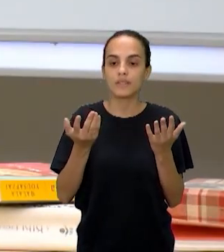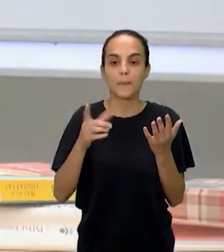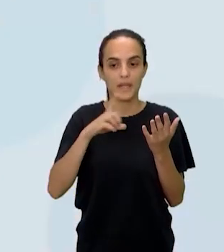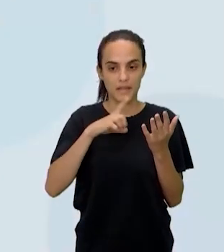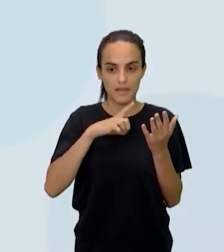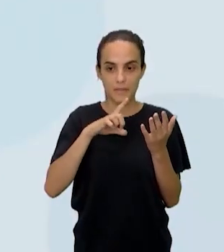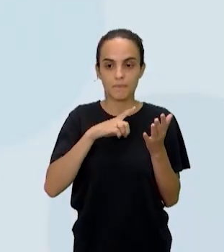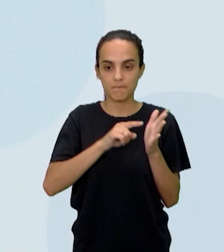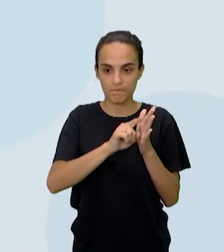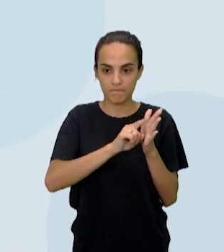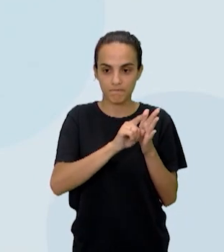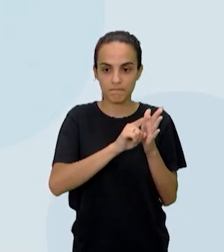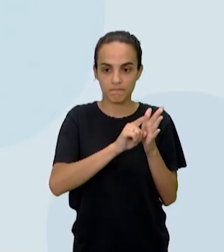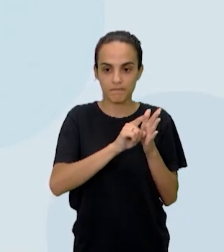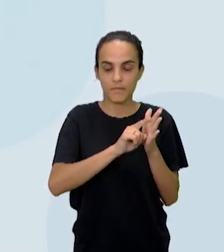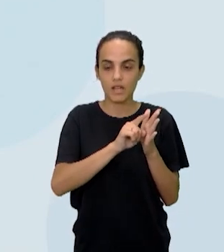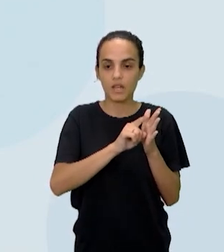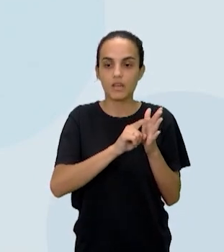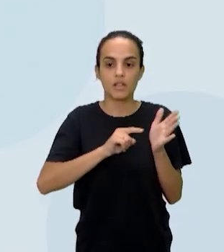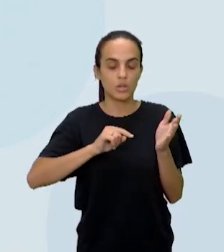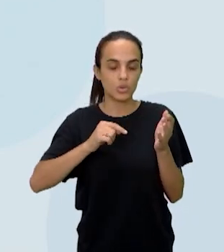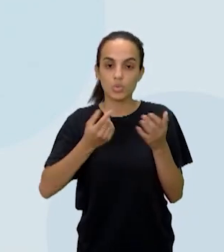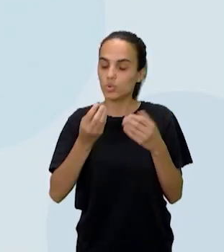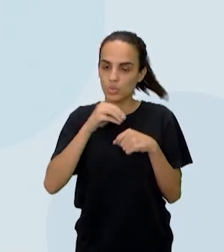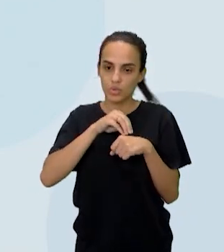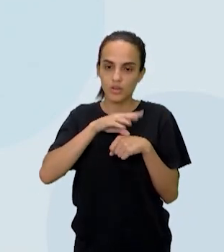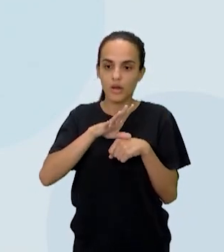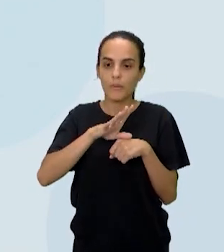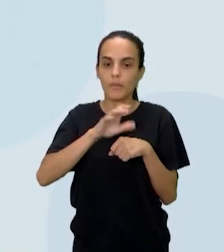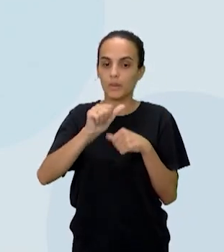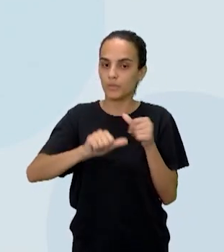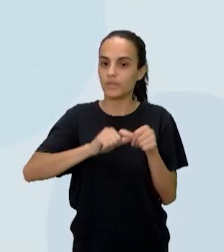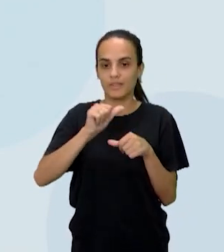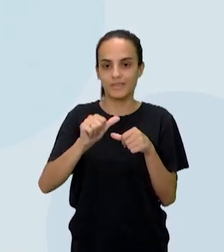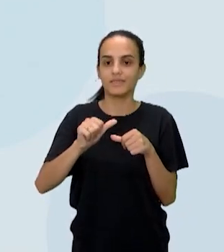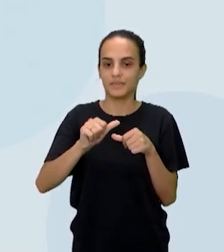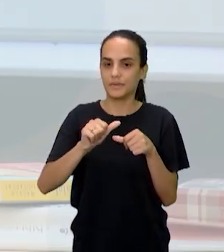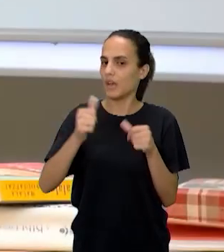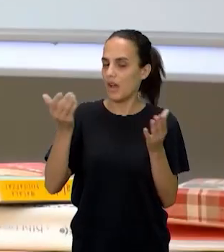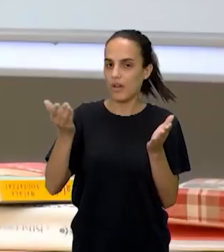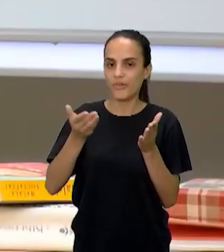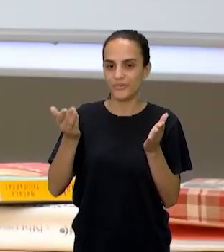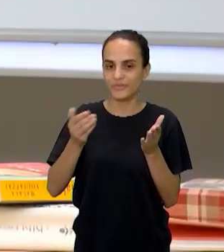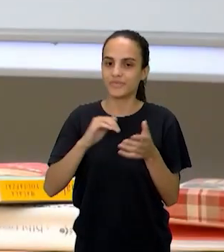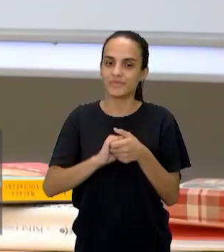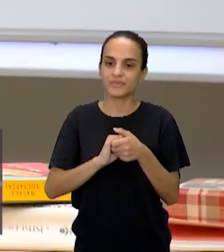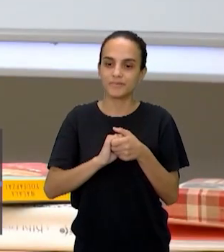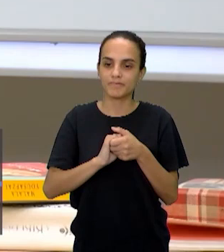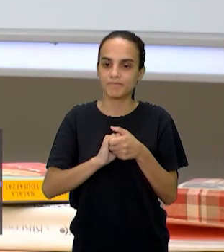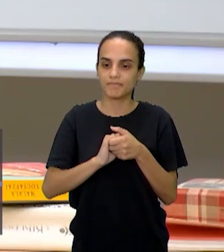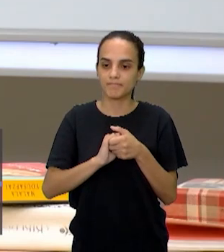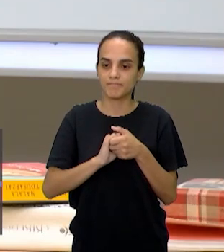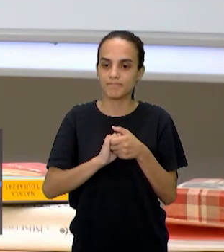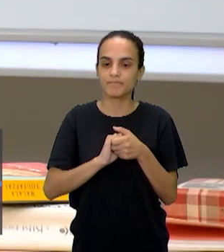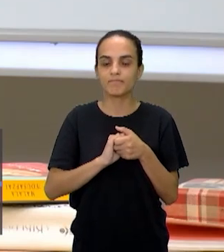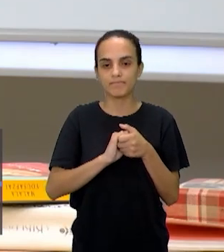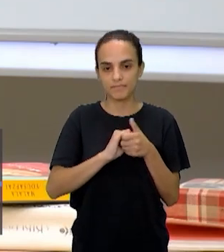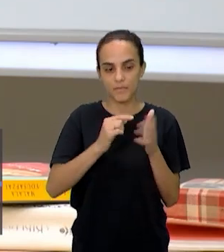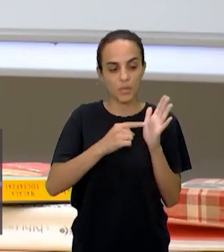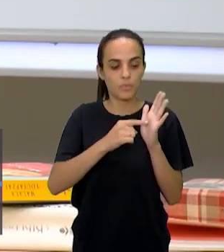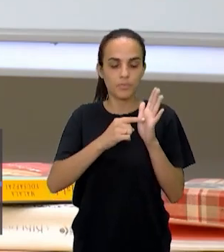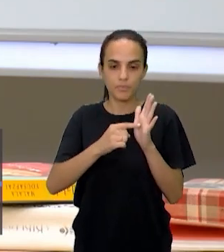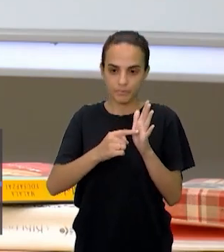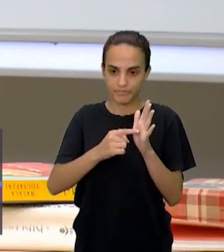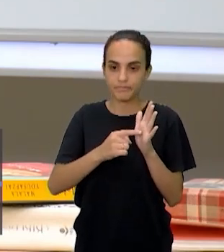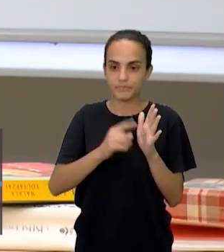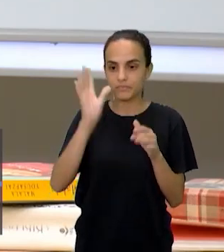pouquinho. O que podemos sugerir para uma mudança no quadro atual? Quando você chegar aqui, você já está trazendo